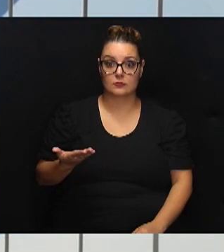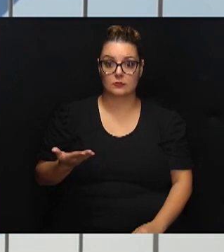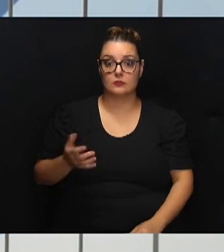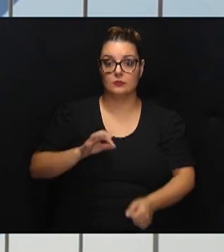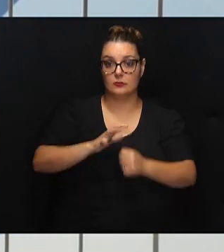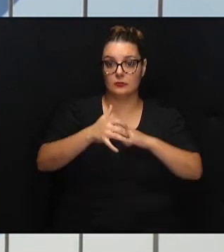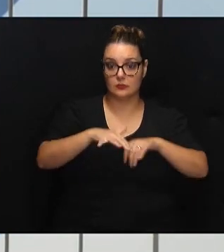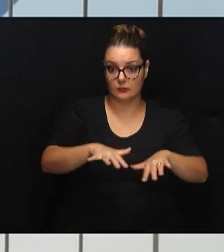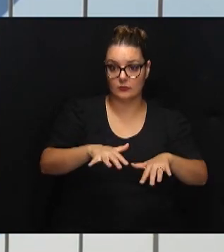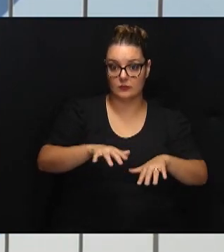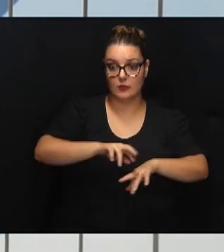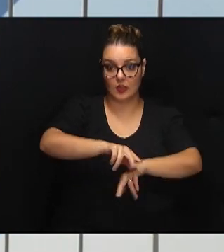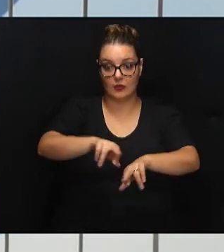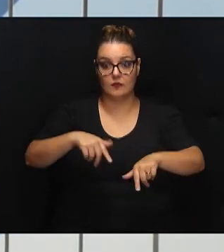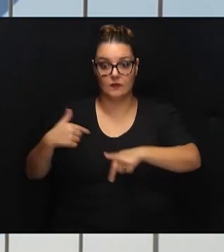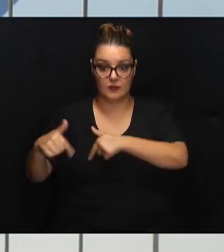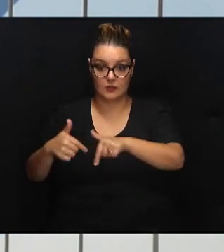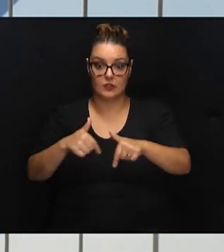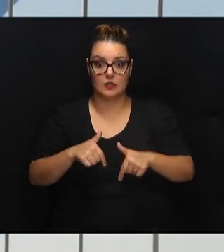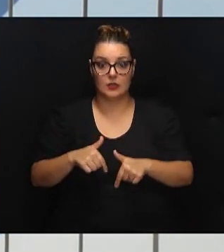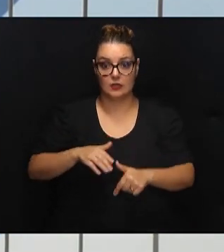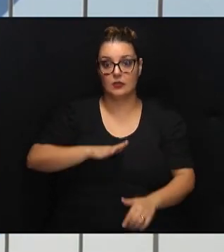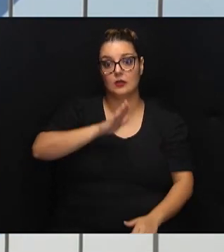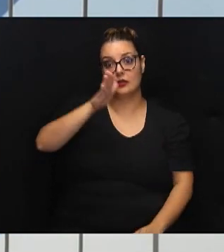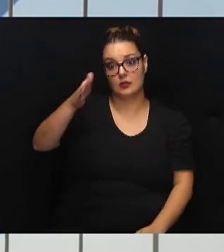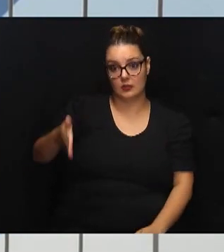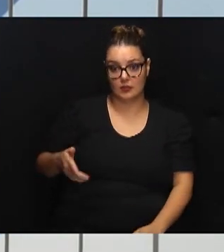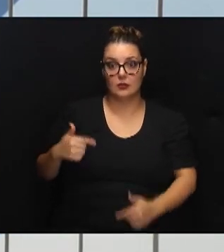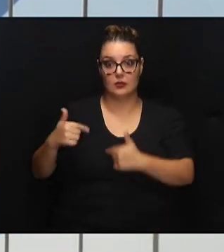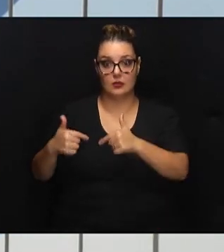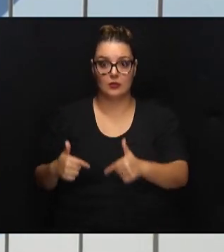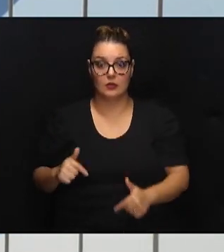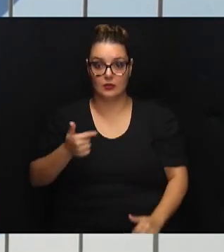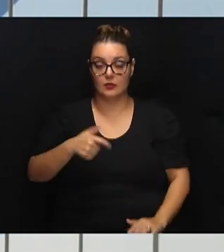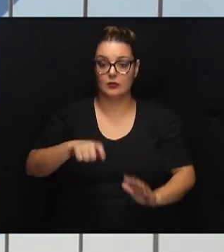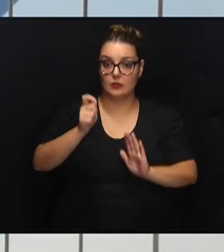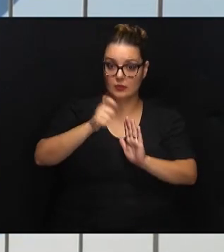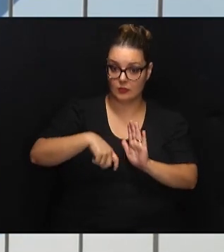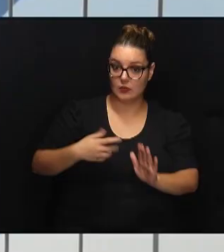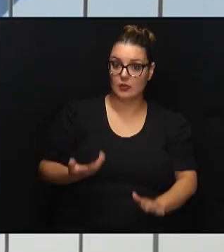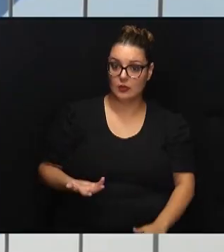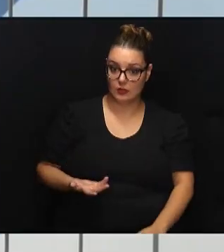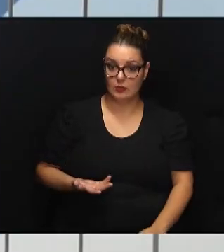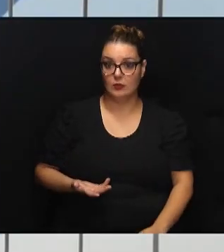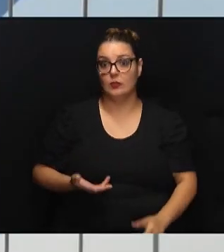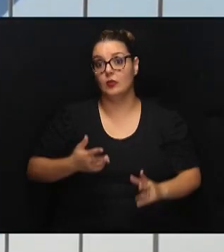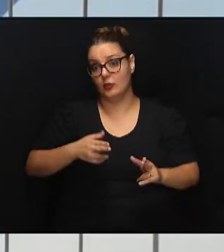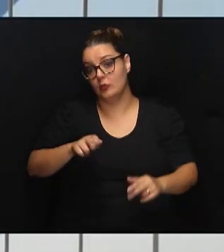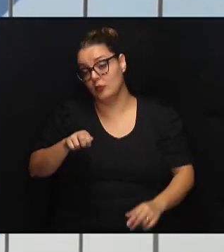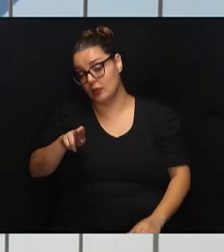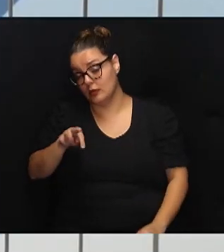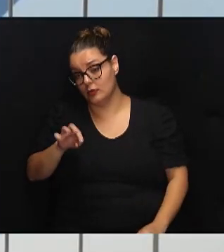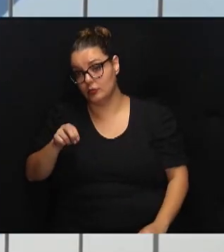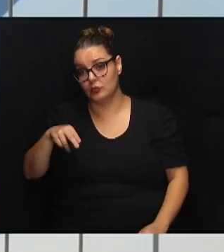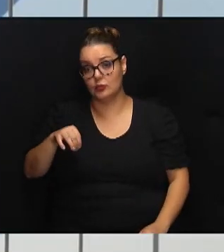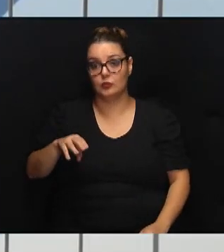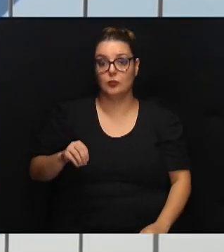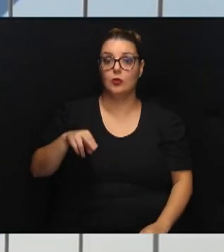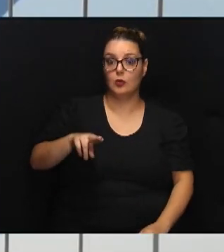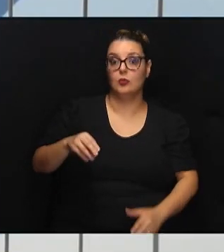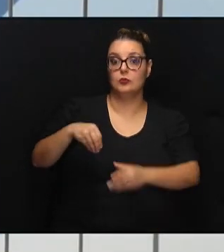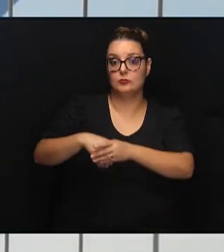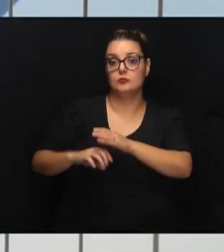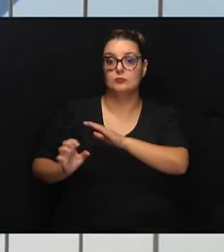pandemia, vários trabalhadores vão trabalhar sem registro, ainda que como autônomo ou numa empresa,